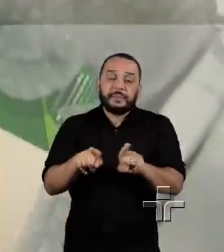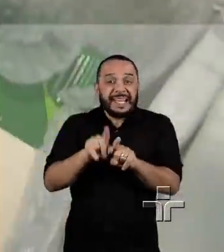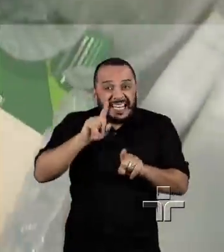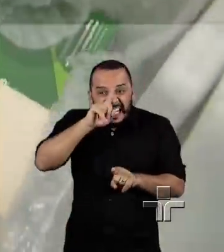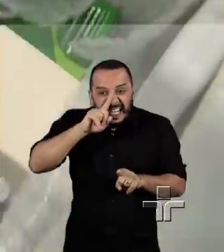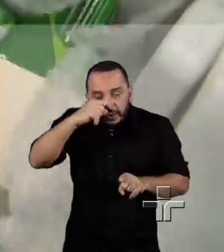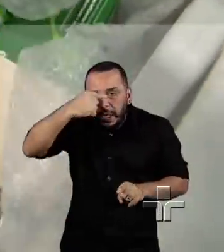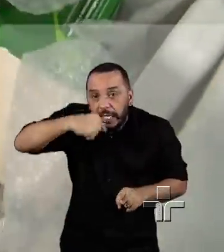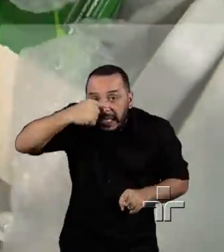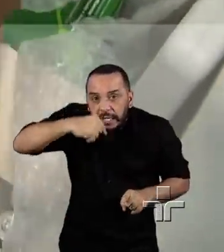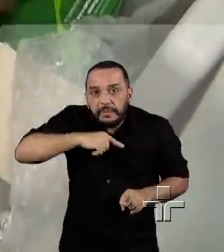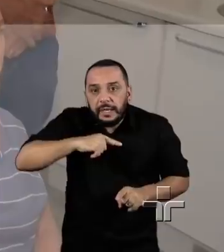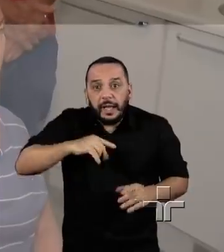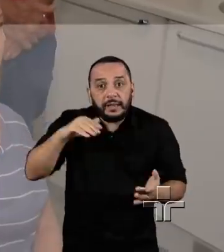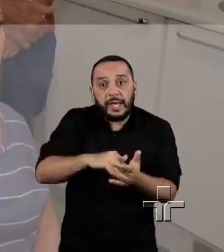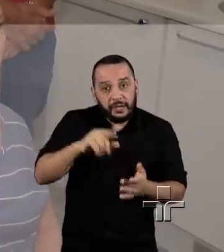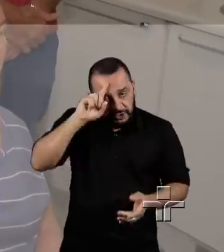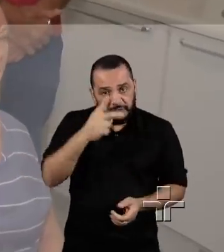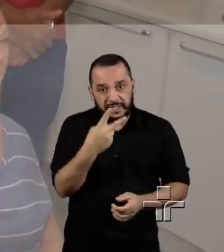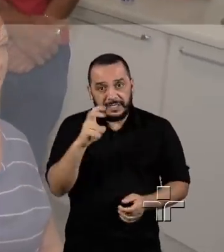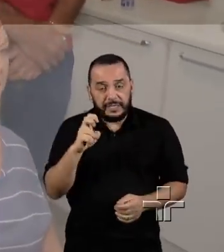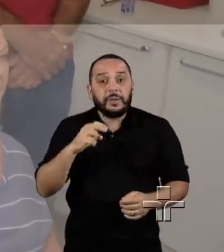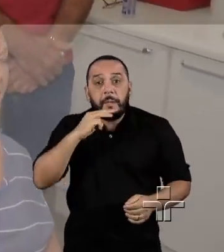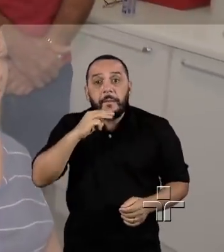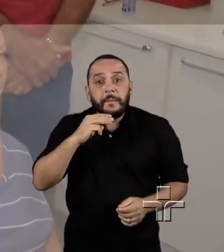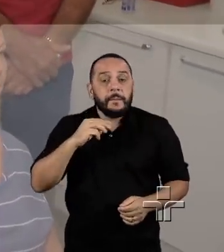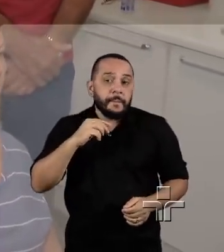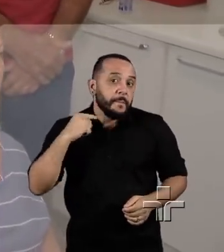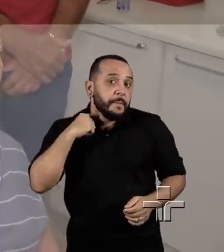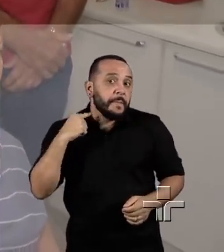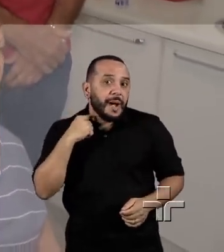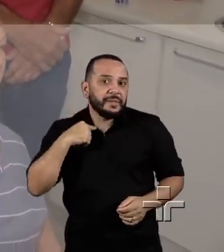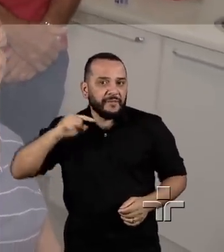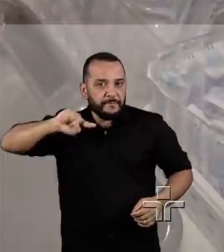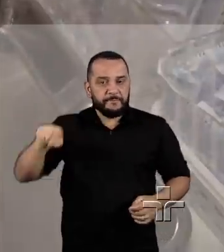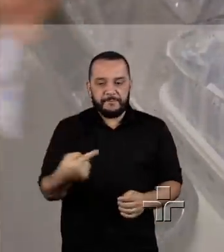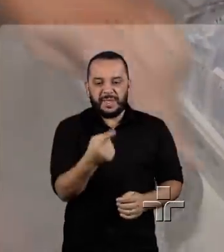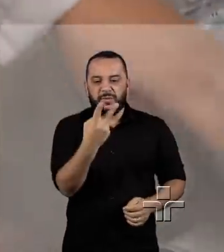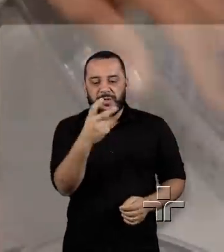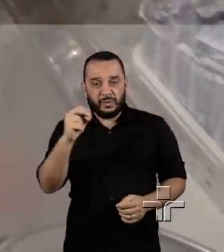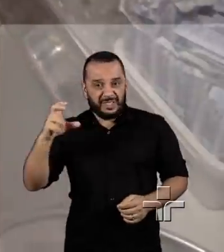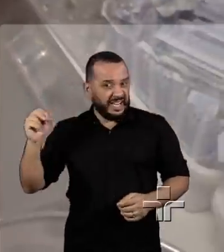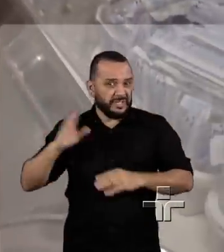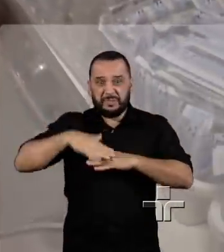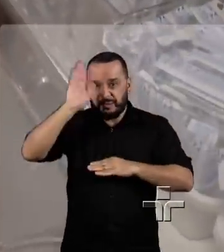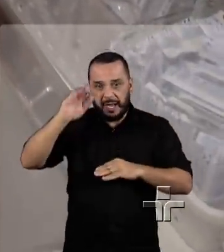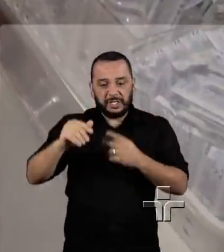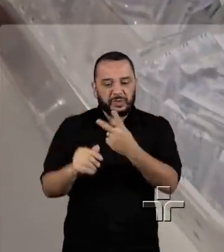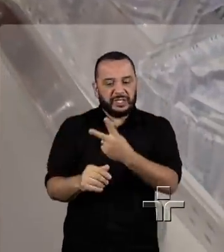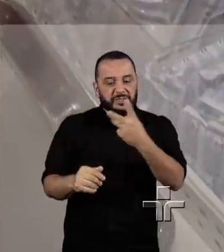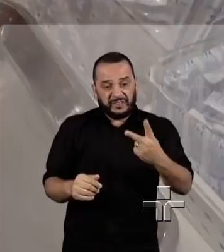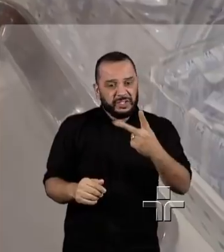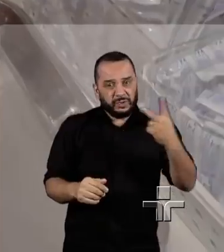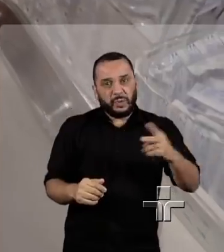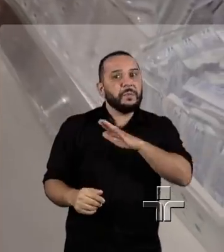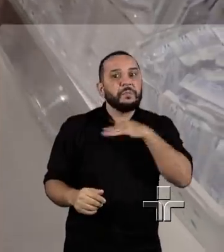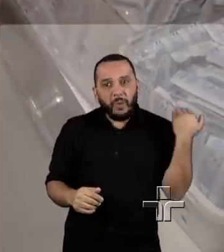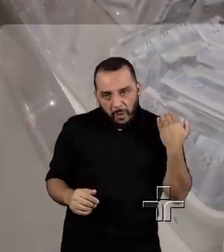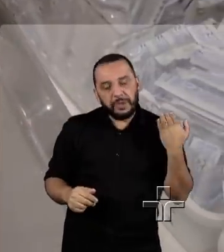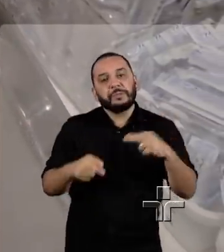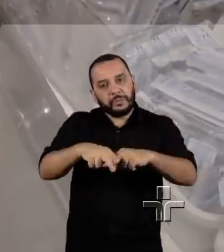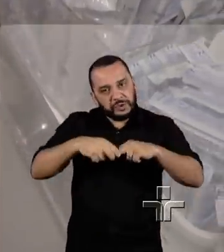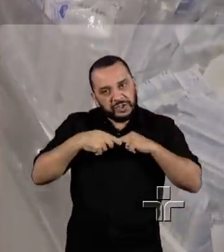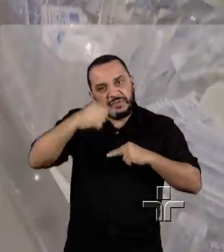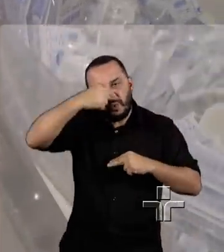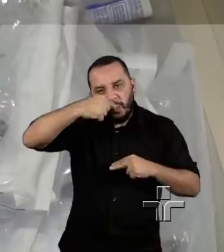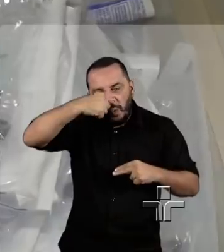gripe. Até o dia 25 de maio foram registrados mais de 1.200 casos com 222 mortes por causa da doença. O